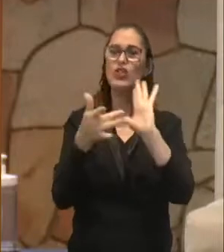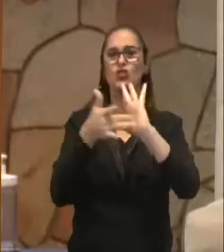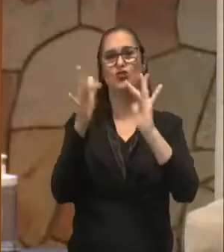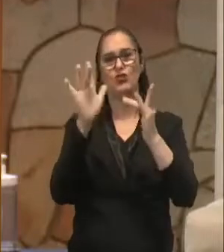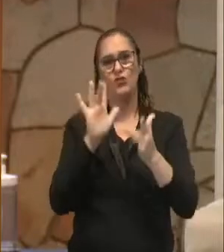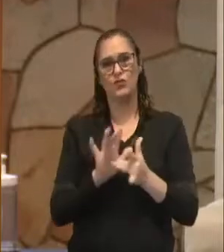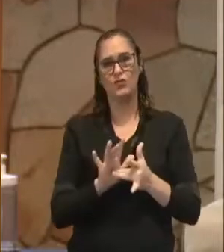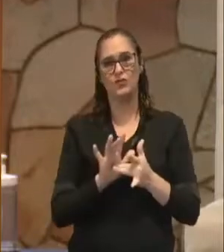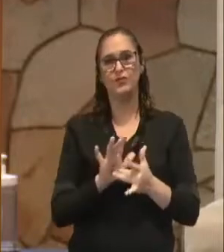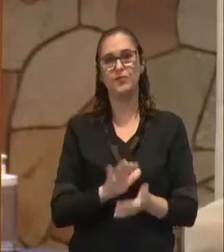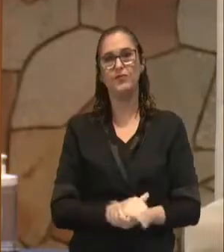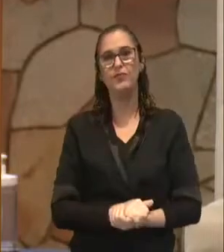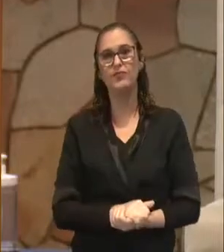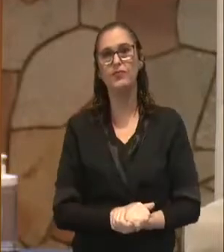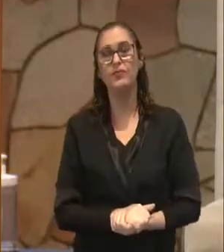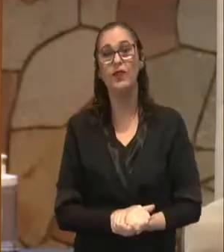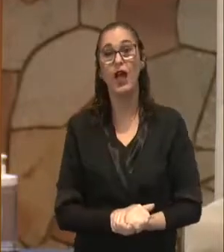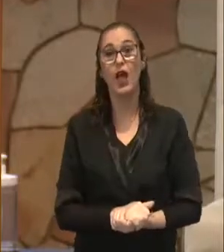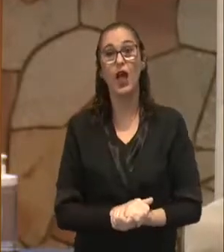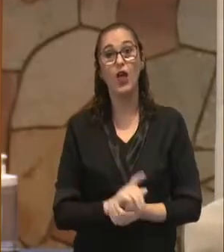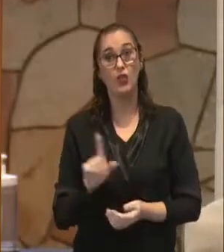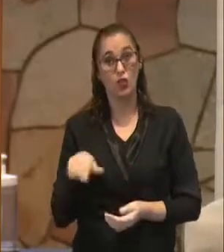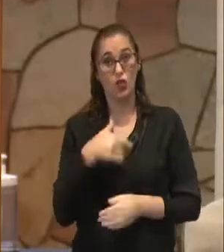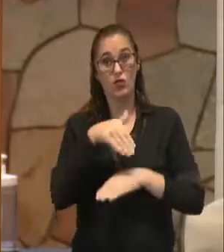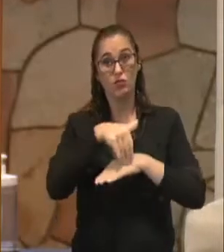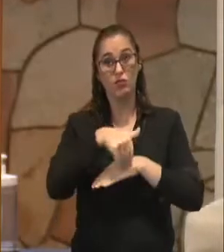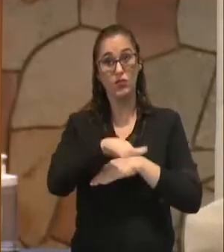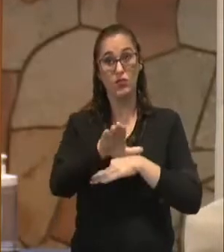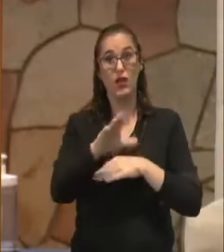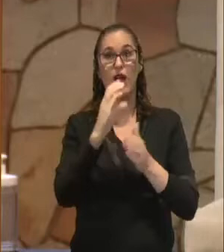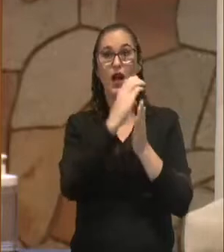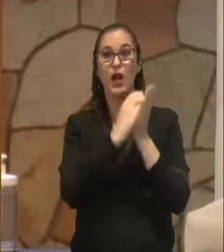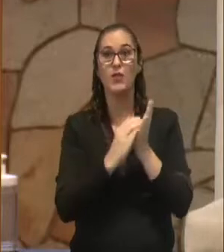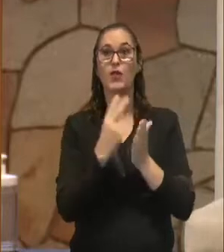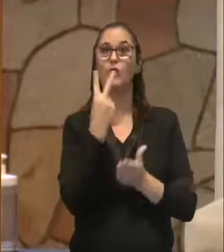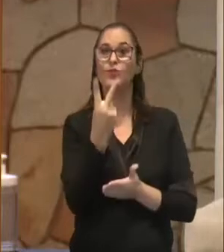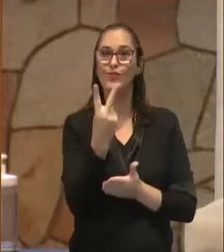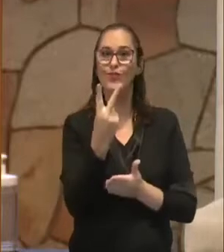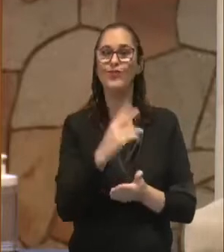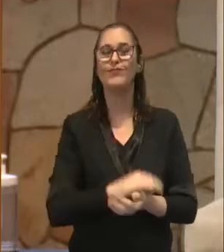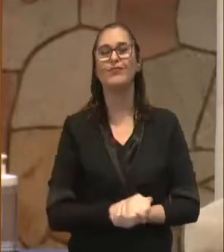Jesus. Nós avançamos agora então para o capítulo 2.